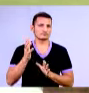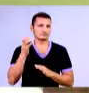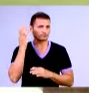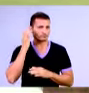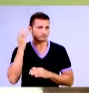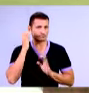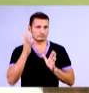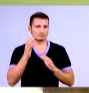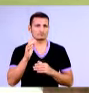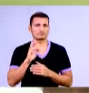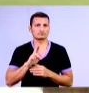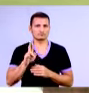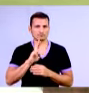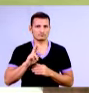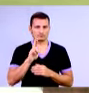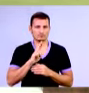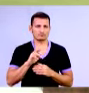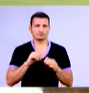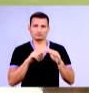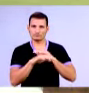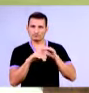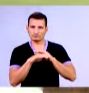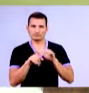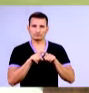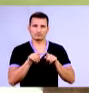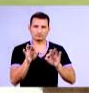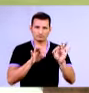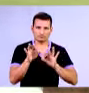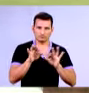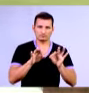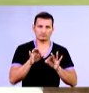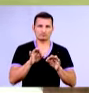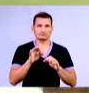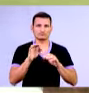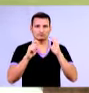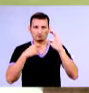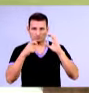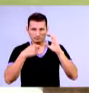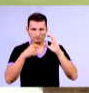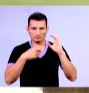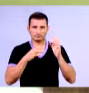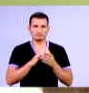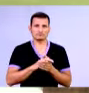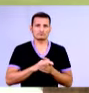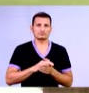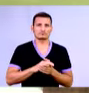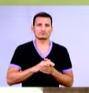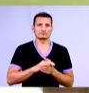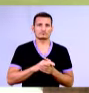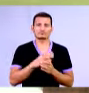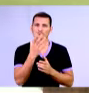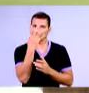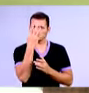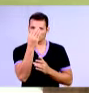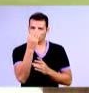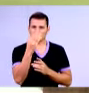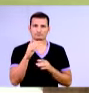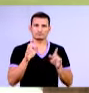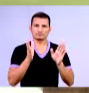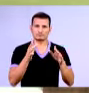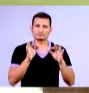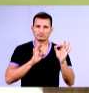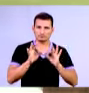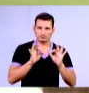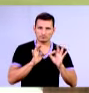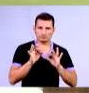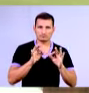Audacity, tanto para gravação quanto para edição de vídeo, já usou o Movie Maker para edição de vídeo, usou o Photoshop, uma ferramenta proprietária para edição de vídeo, já